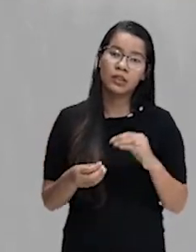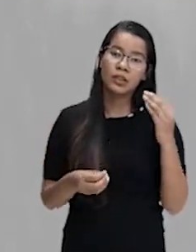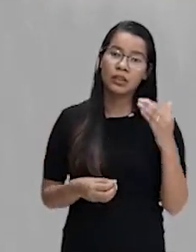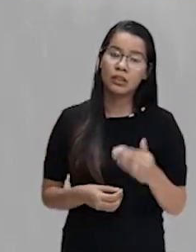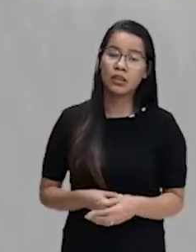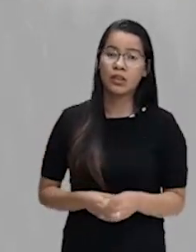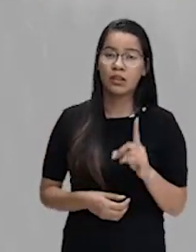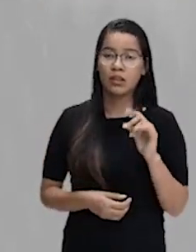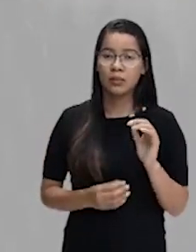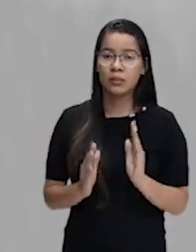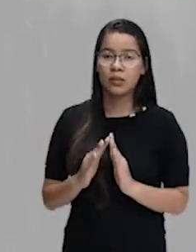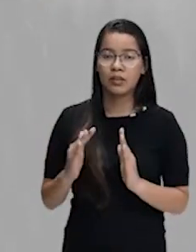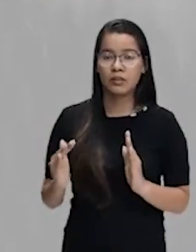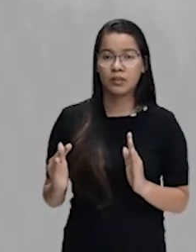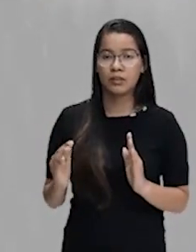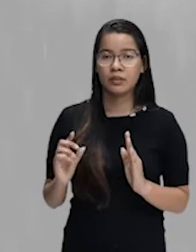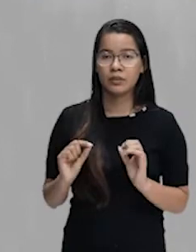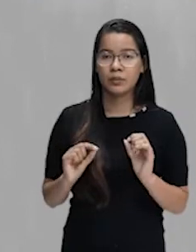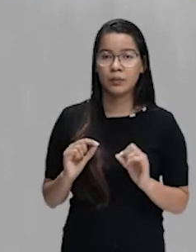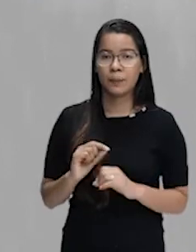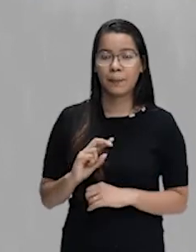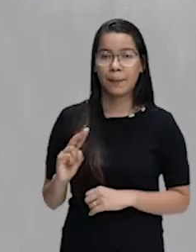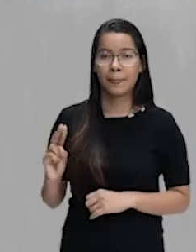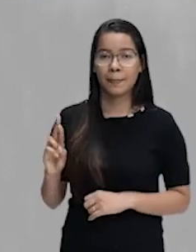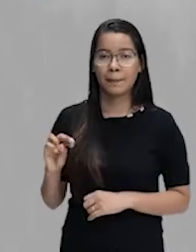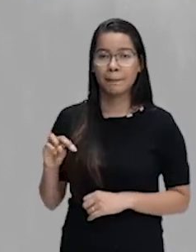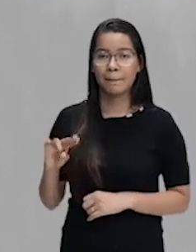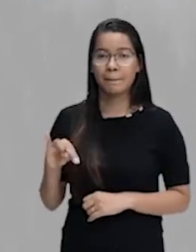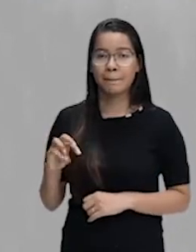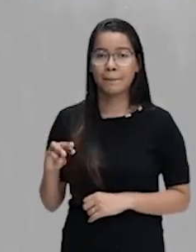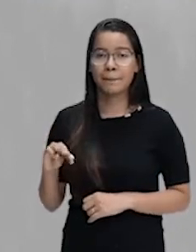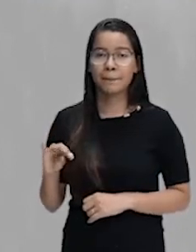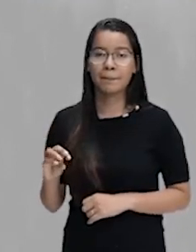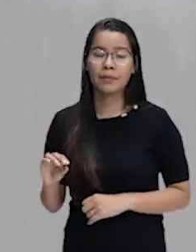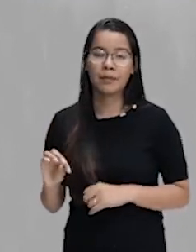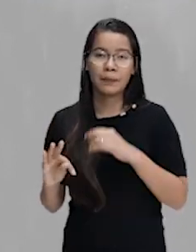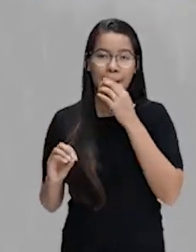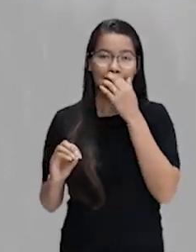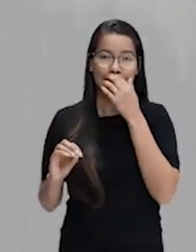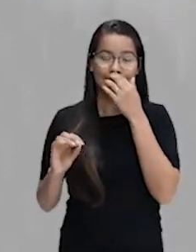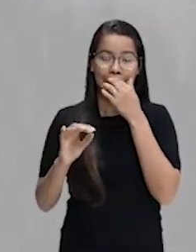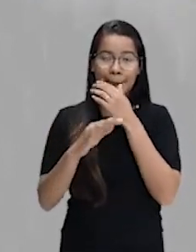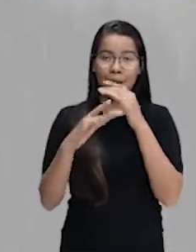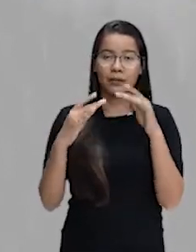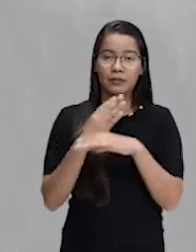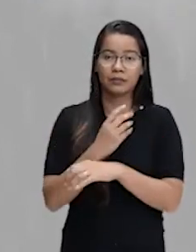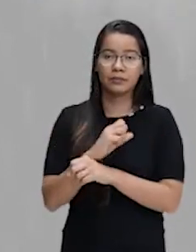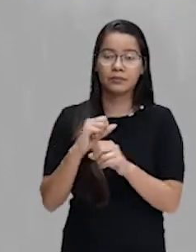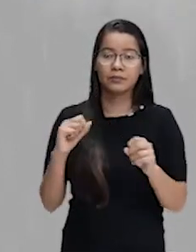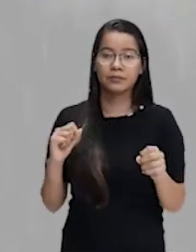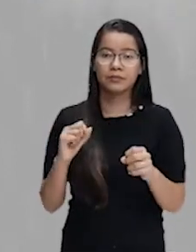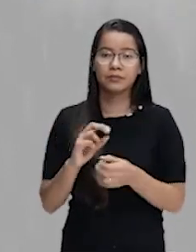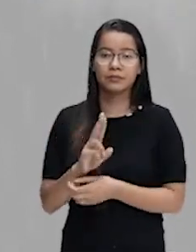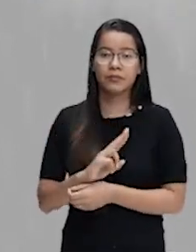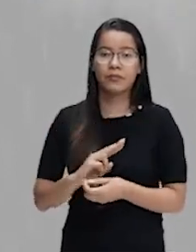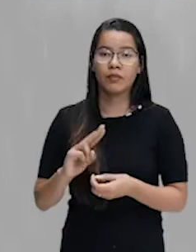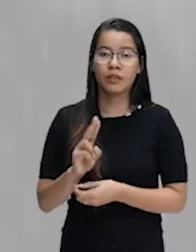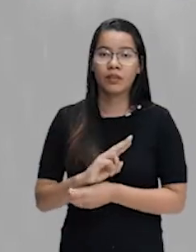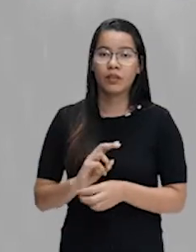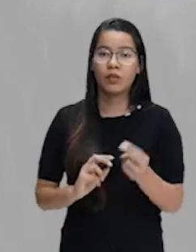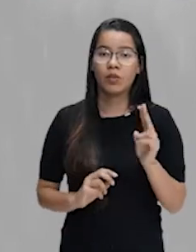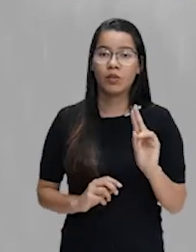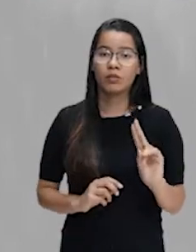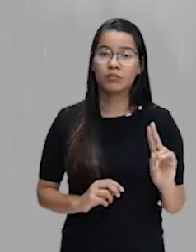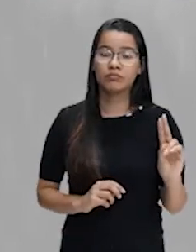uma das faces desse chamado renascimento urbano. As universidades medievais, grandes universidades ou